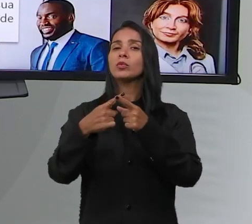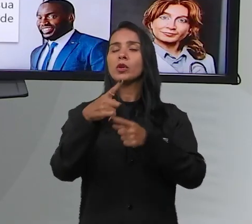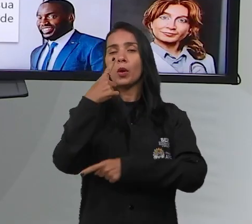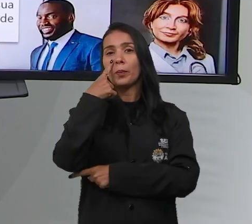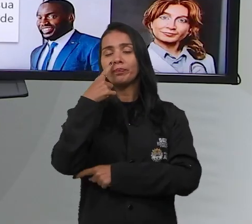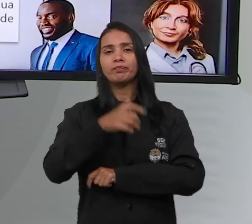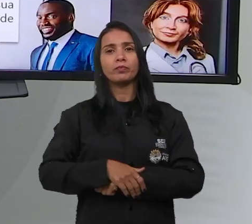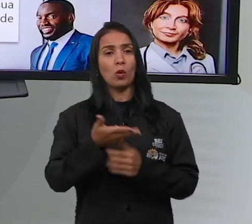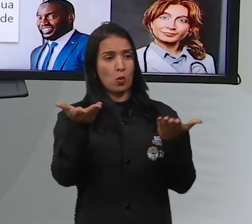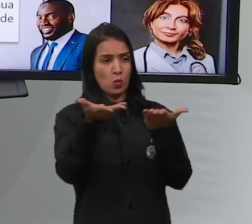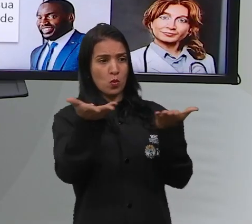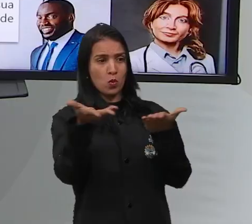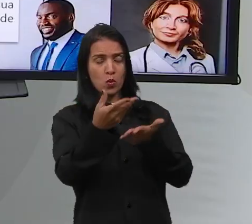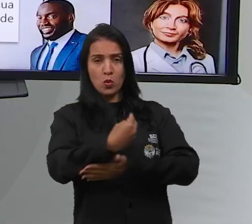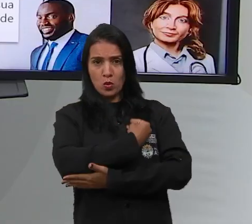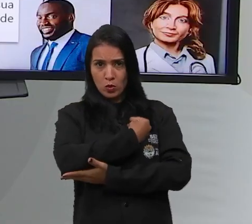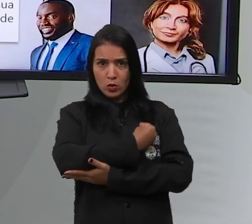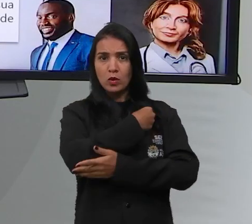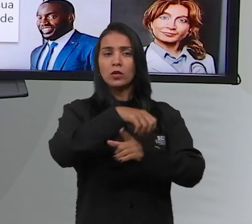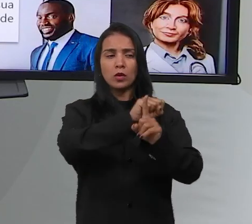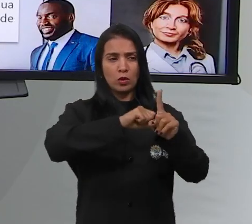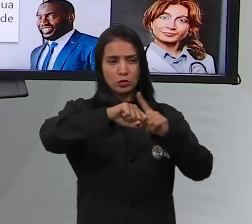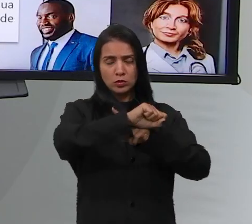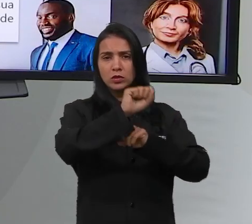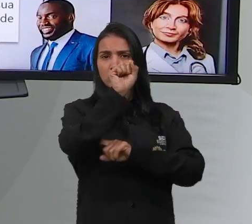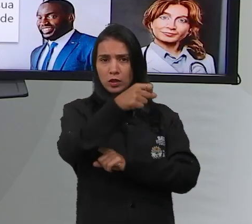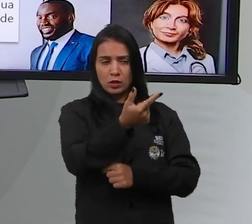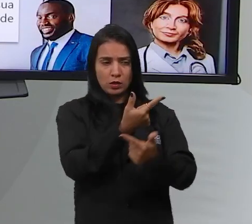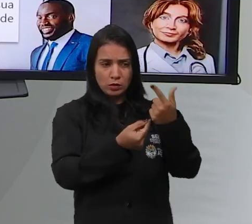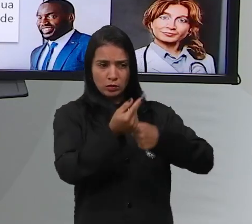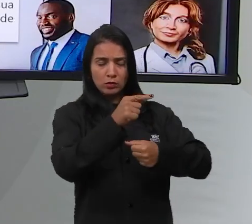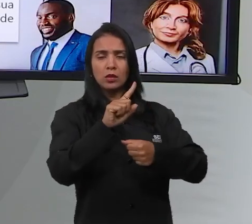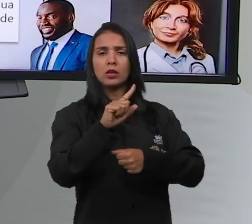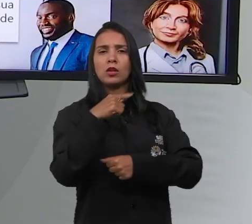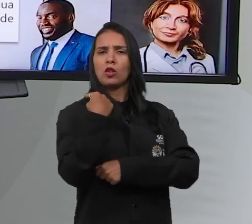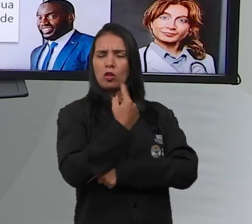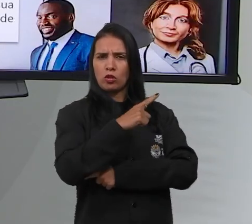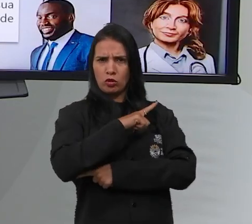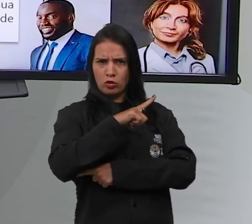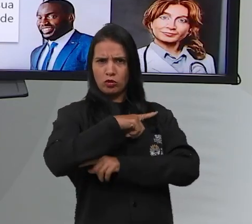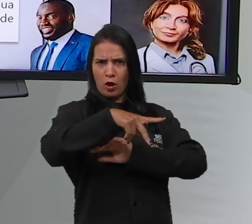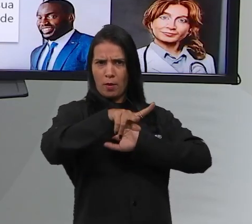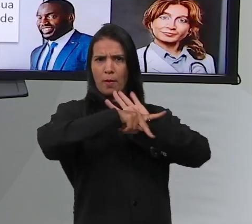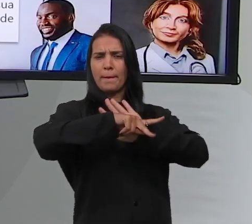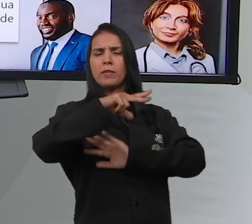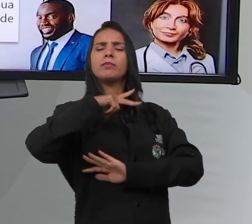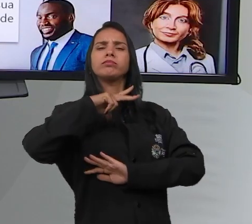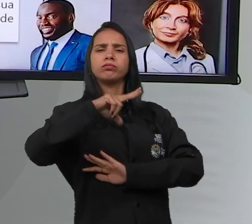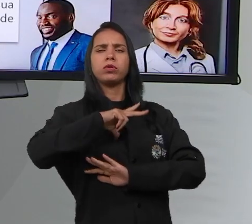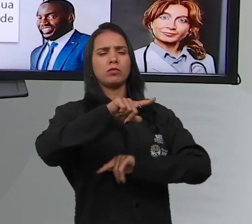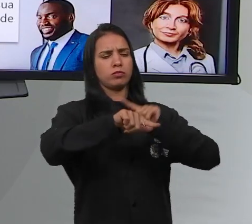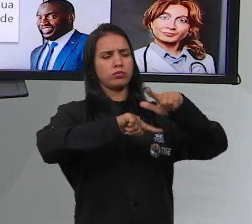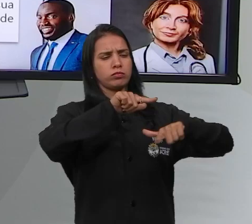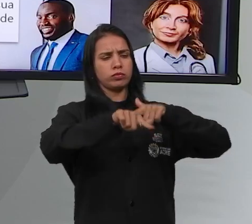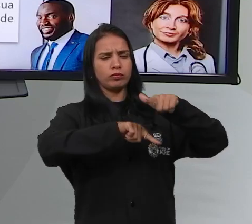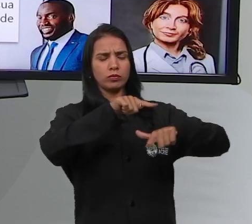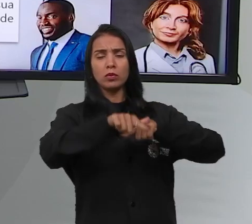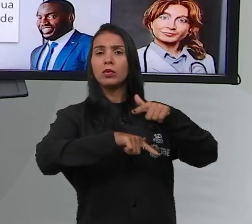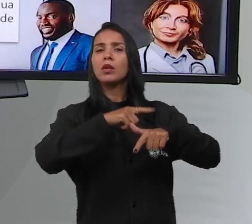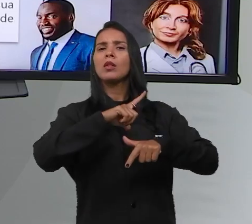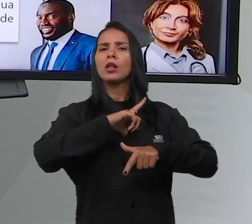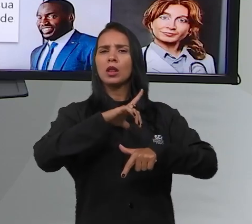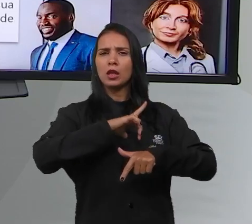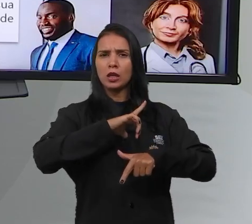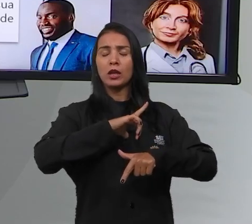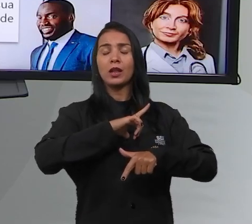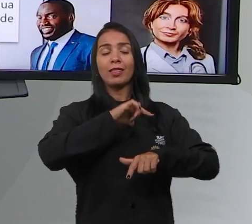sociedade capitalista, em que nós temos a nossa forma específica de trabalhar em acordo com o tipo